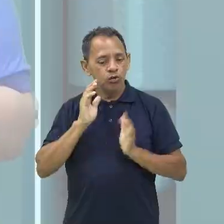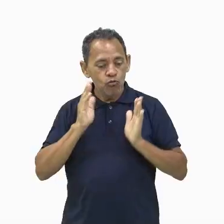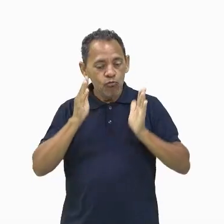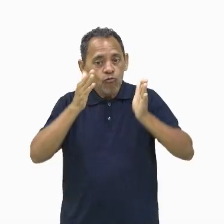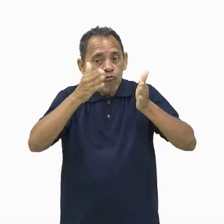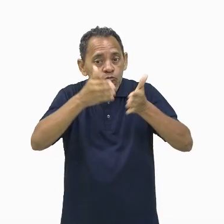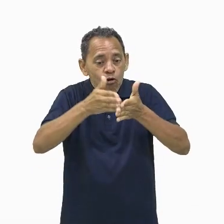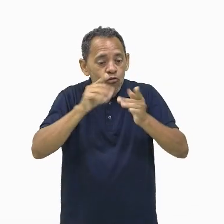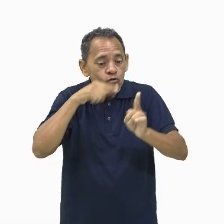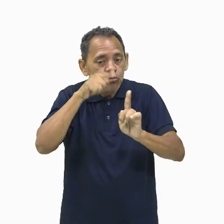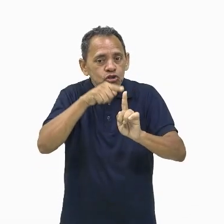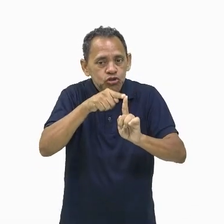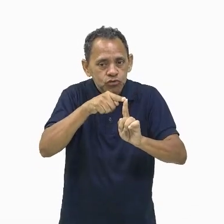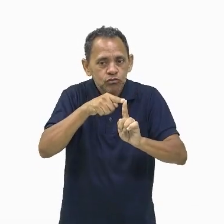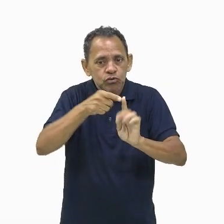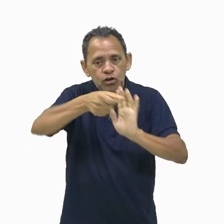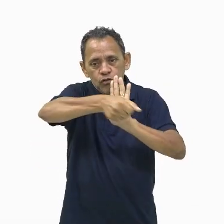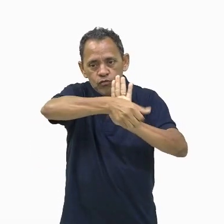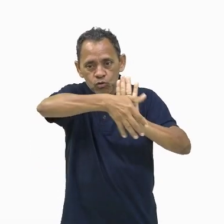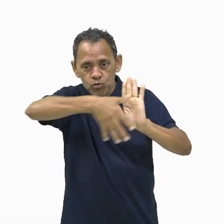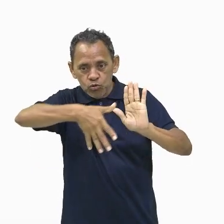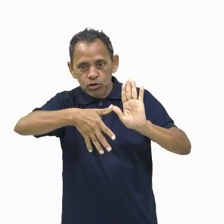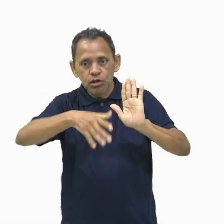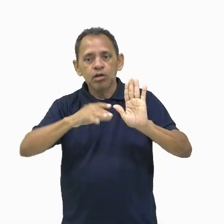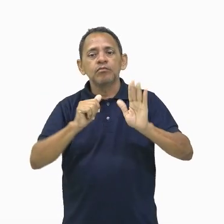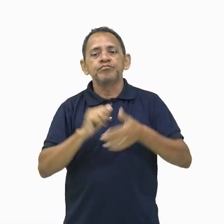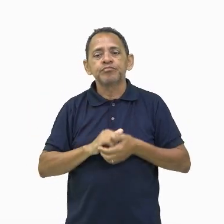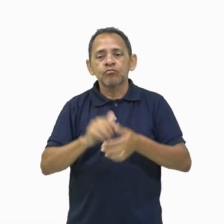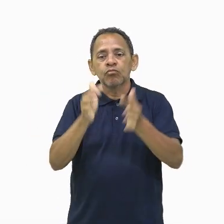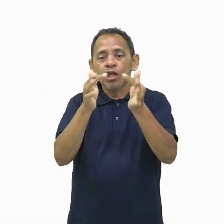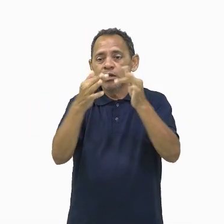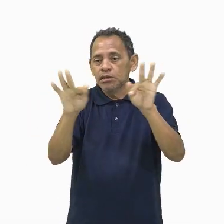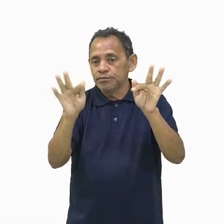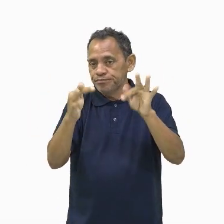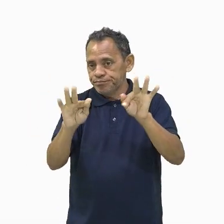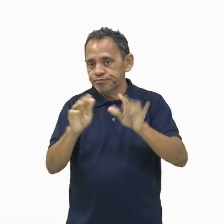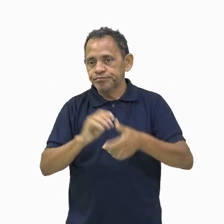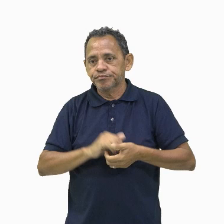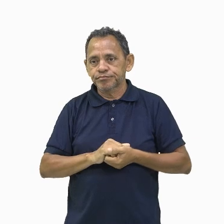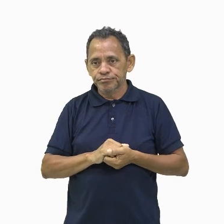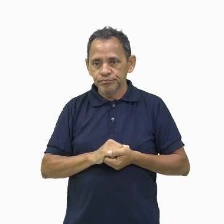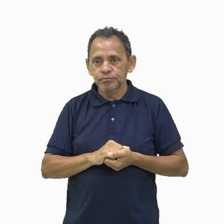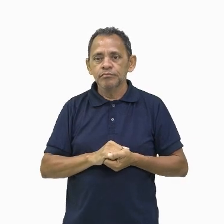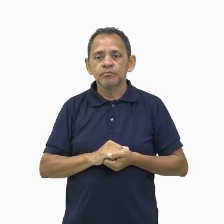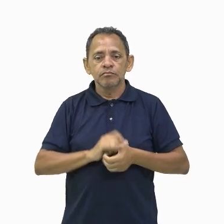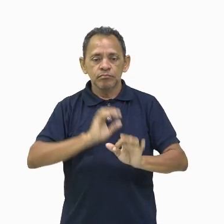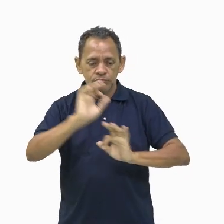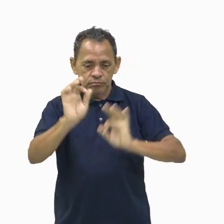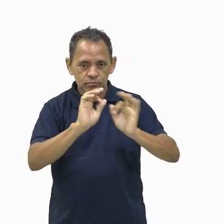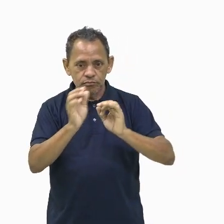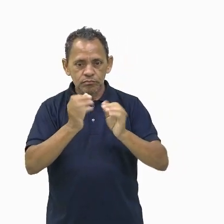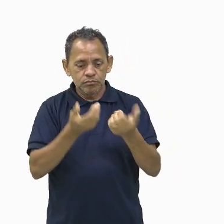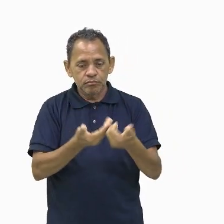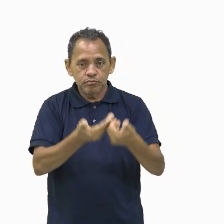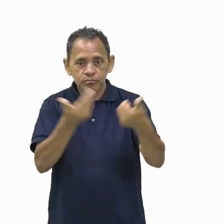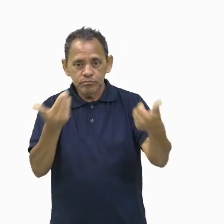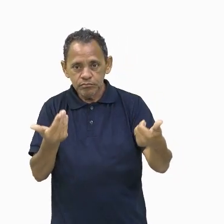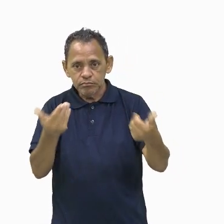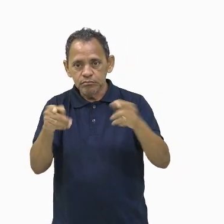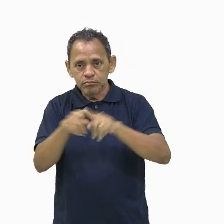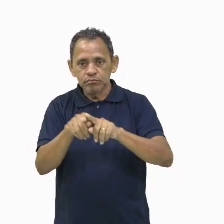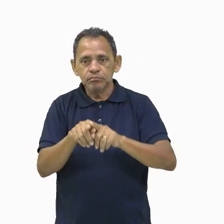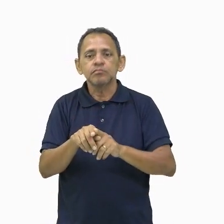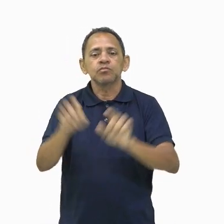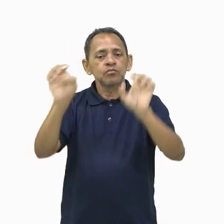Então, figuras de construção ou de sintaxe. São construções que se afastam das estruturas regulares